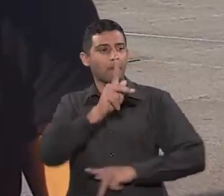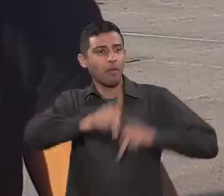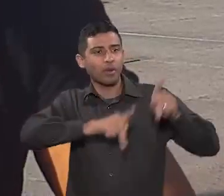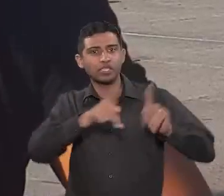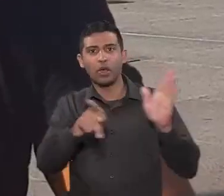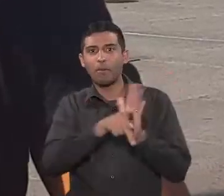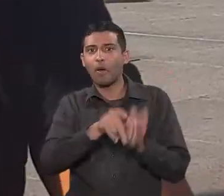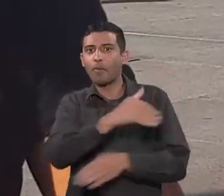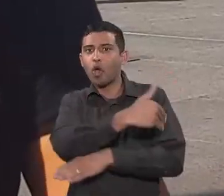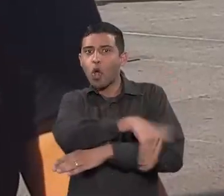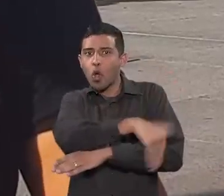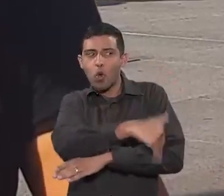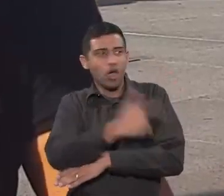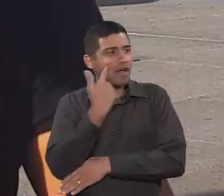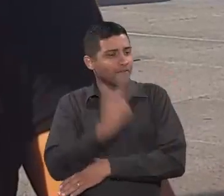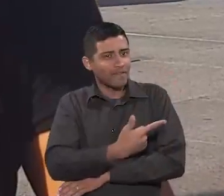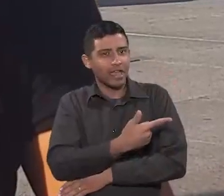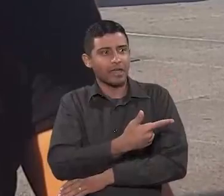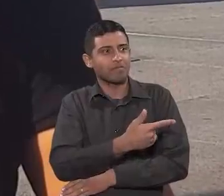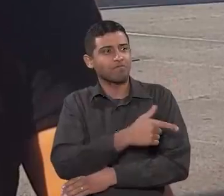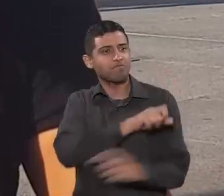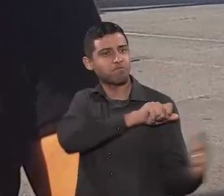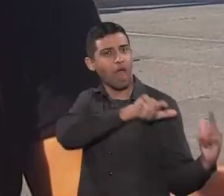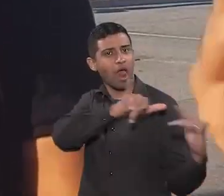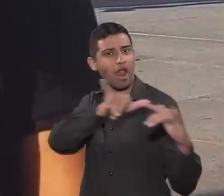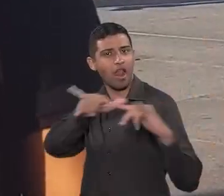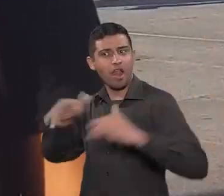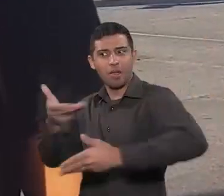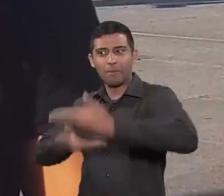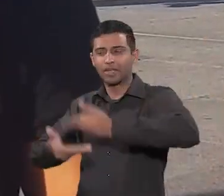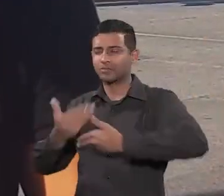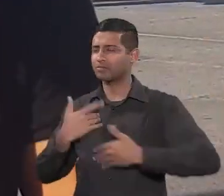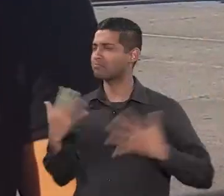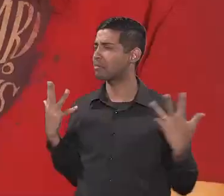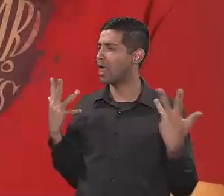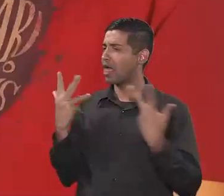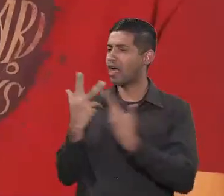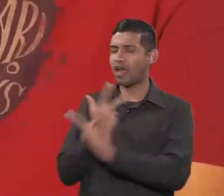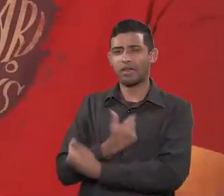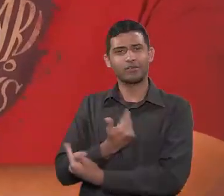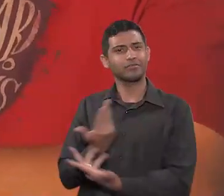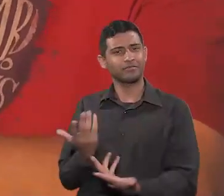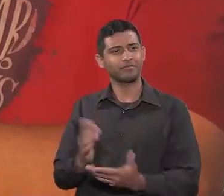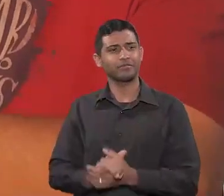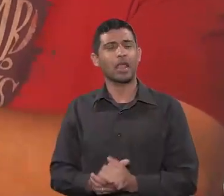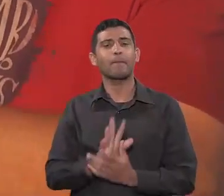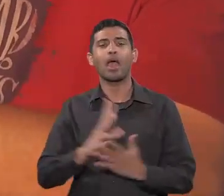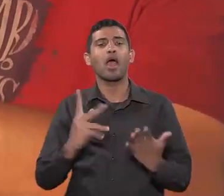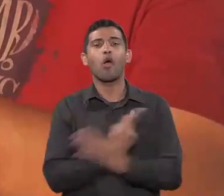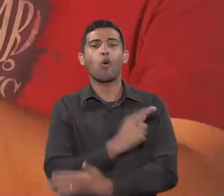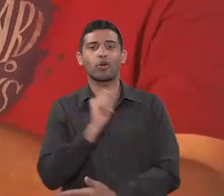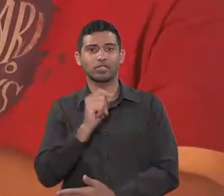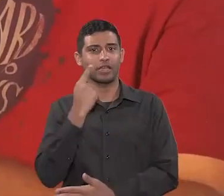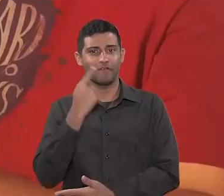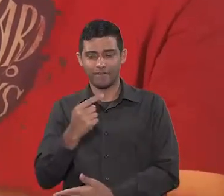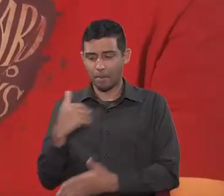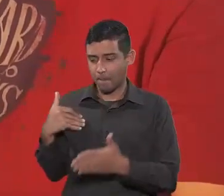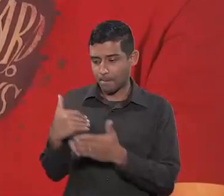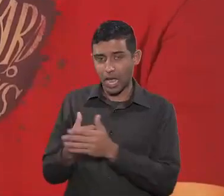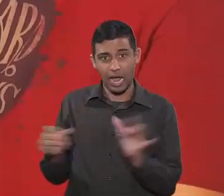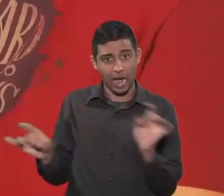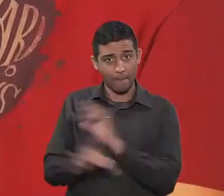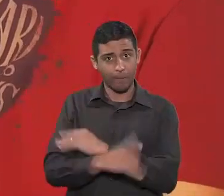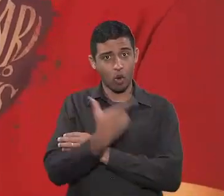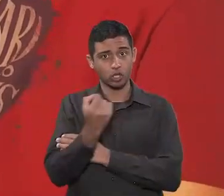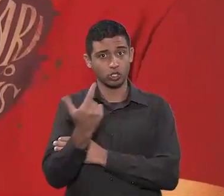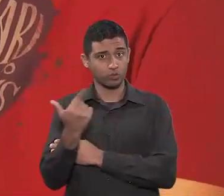de rua participou desse grande evento mundial, né? Maravilhoso isso, né? O que aconteceu é que quando terminou em 2012 as